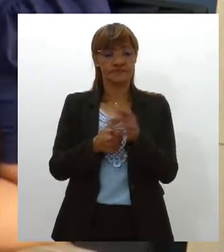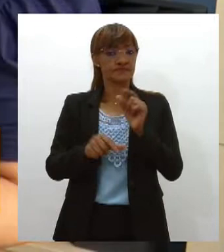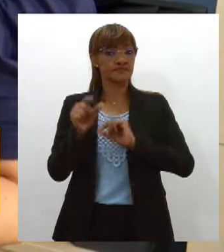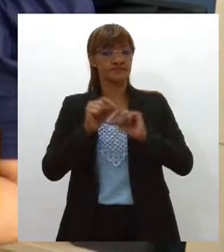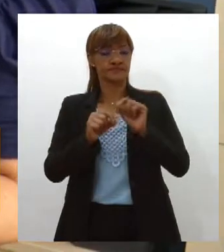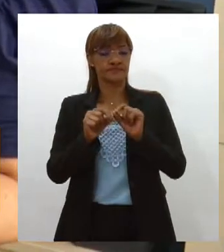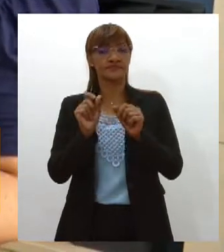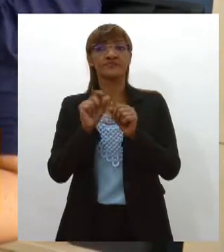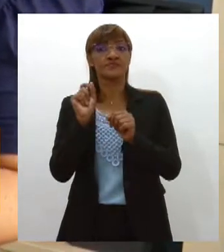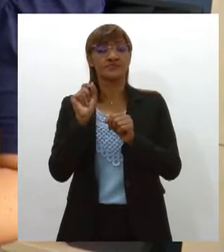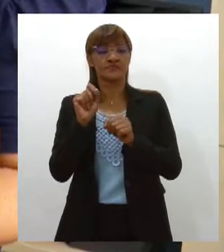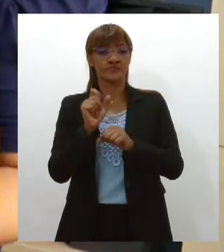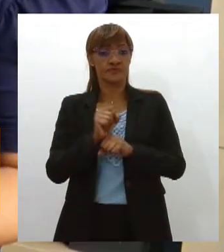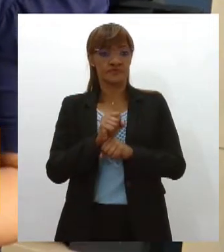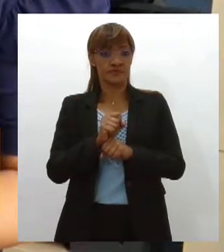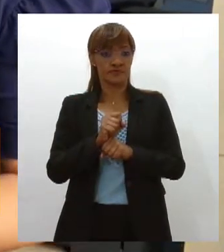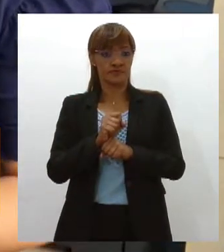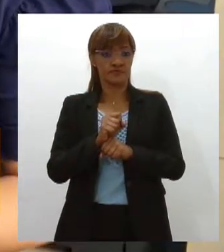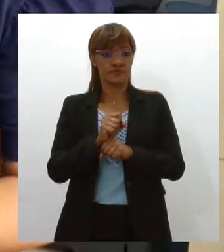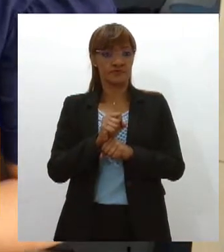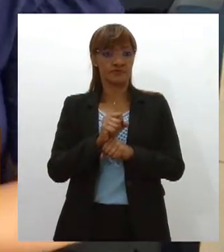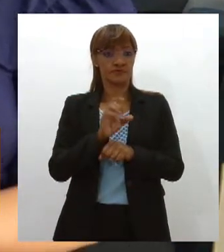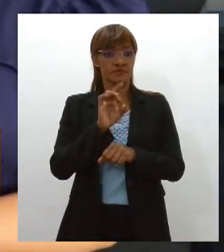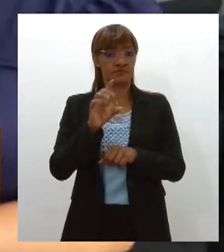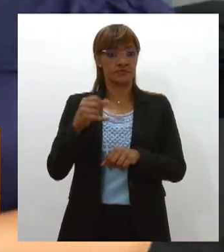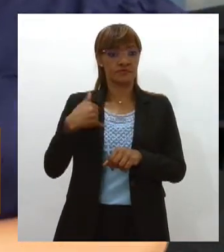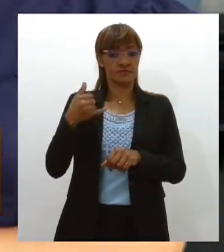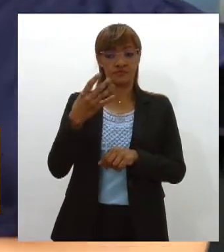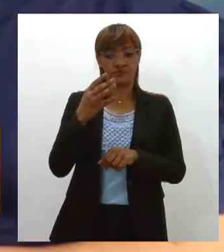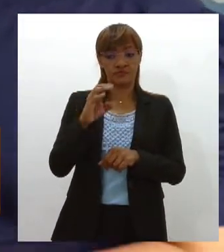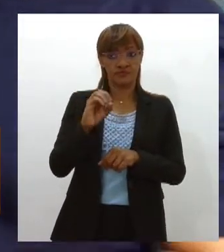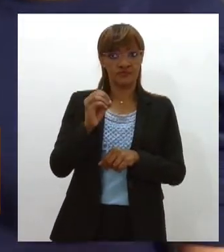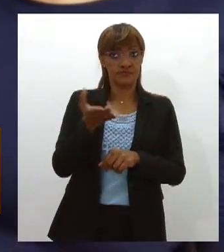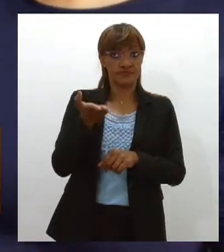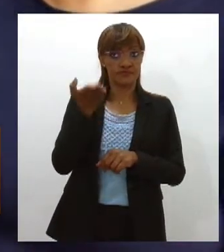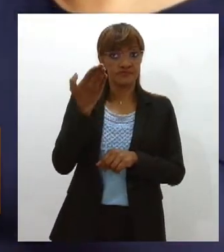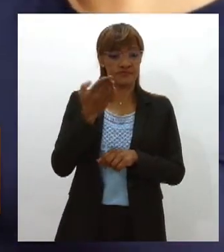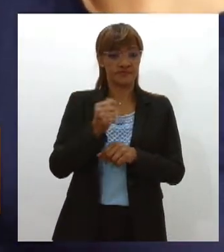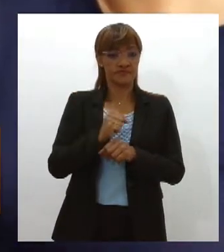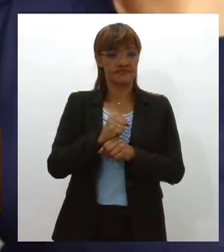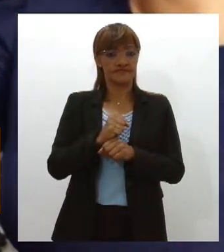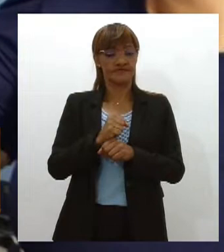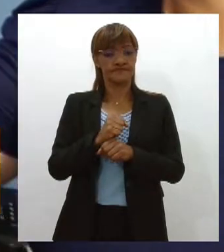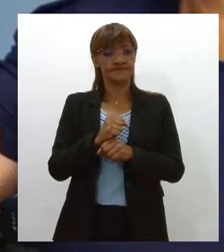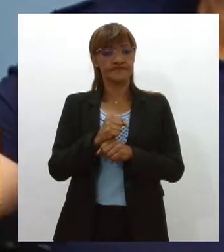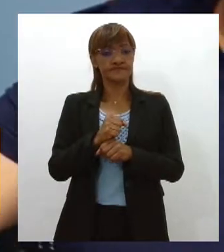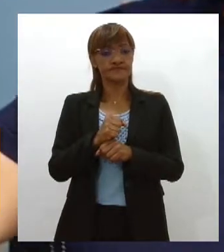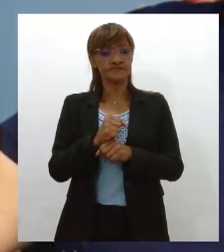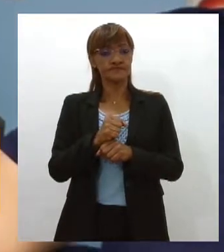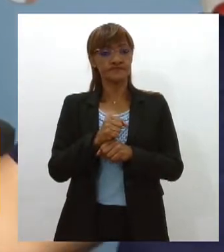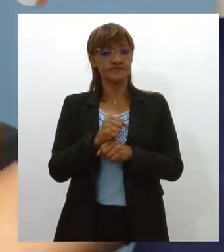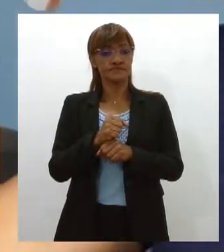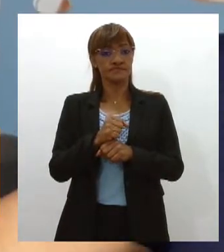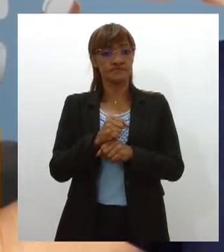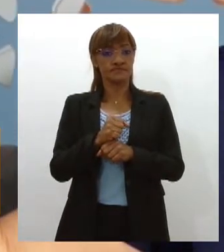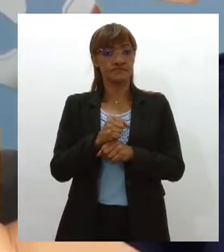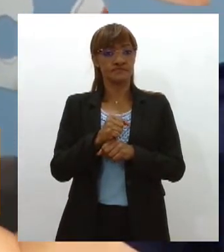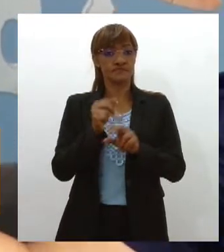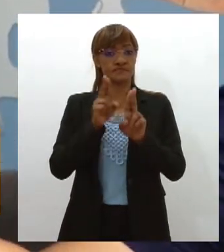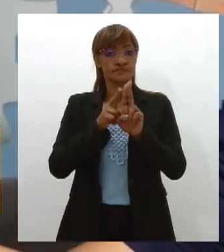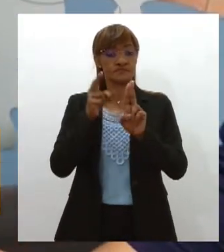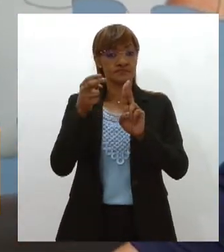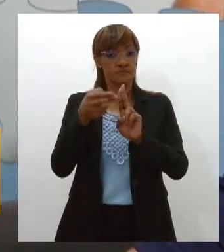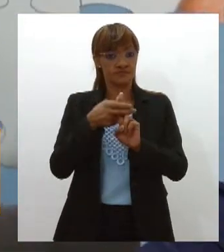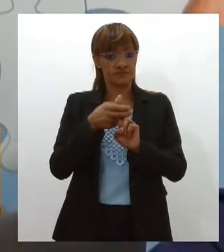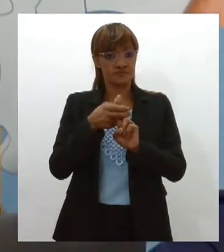faz? As mulheres com idade acima de 40 anos, que sejam SUS dependentes, não